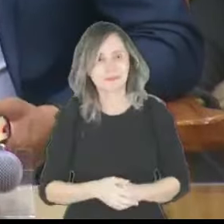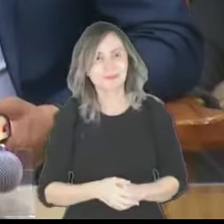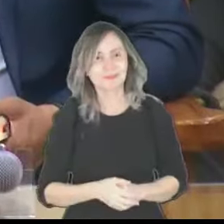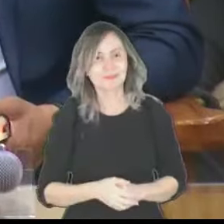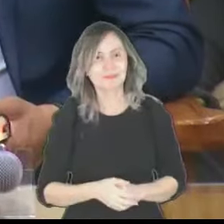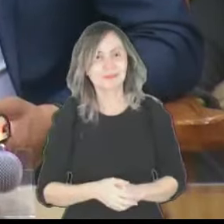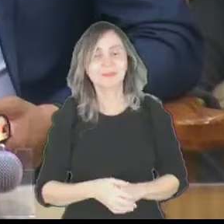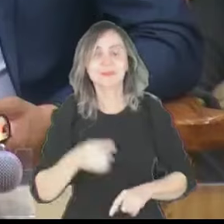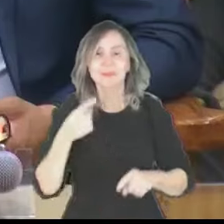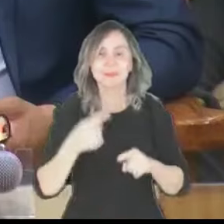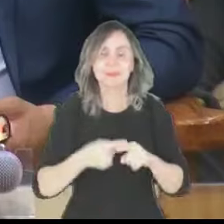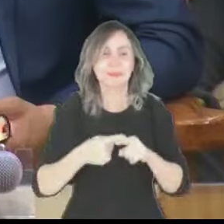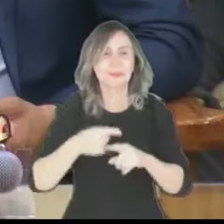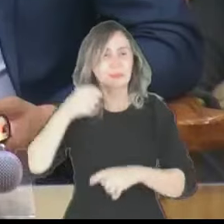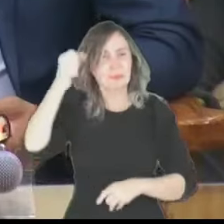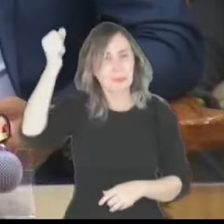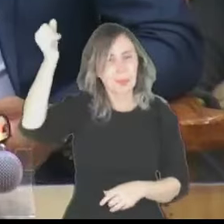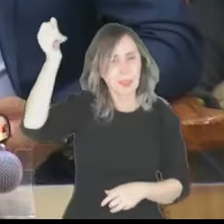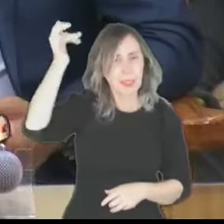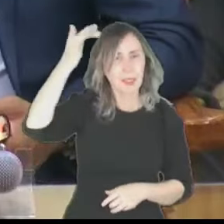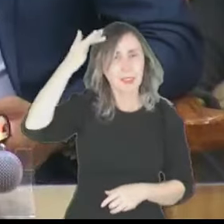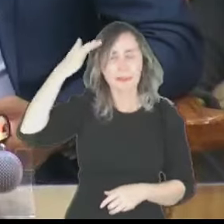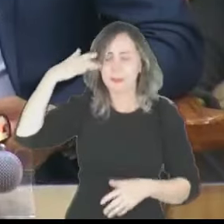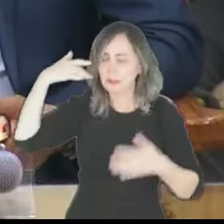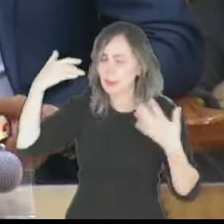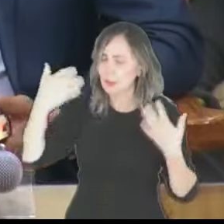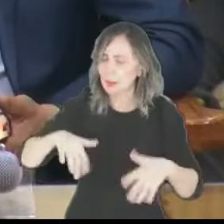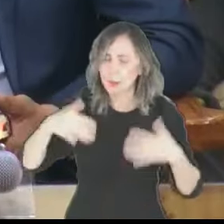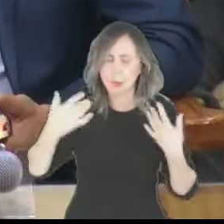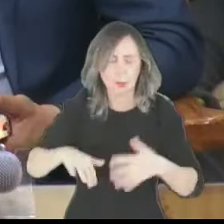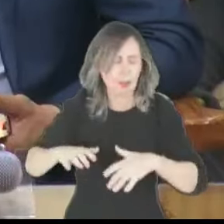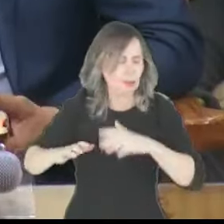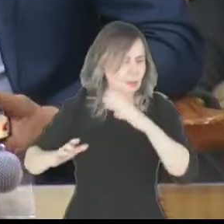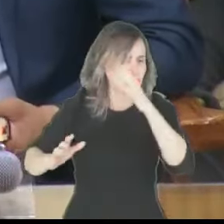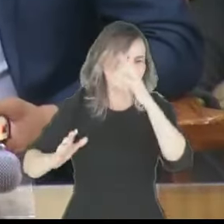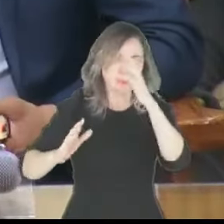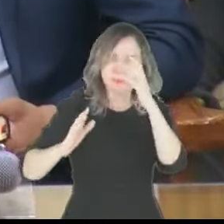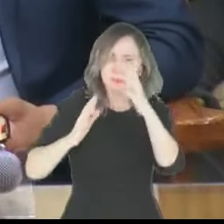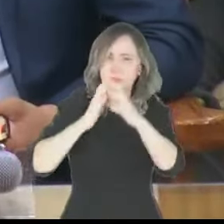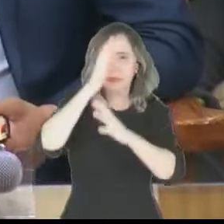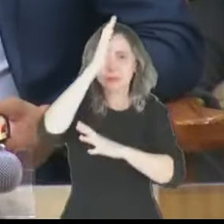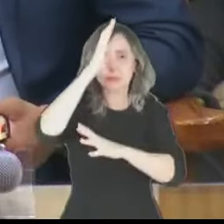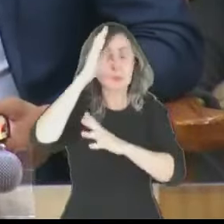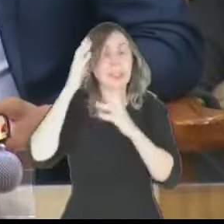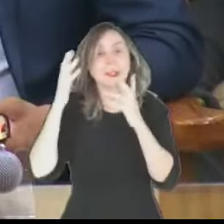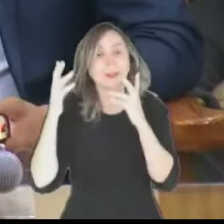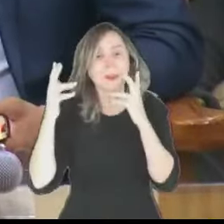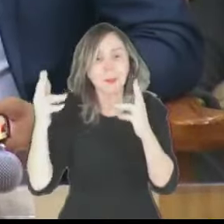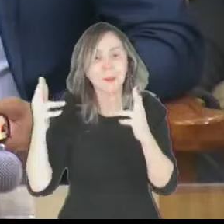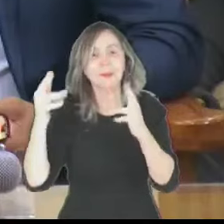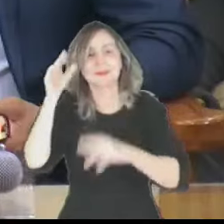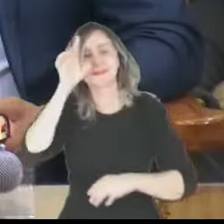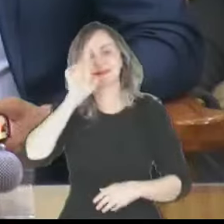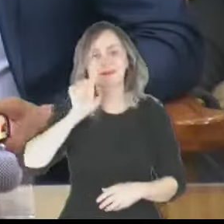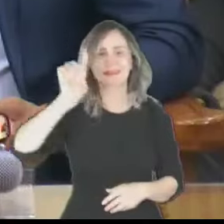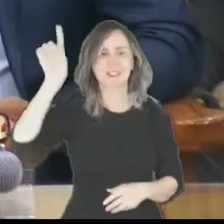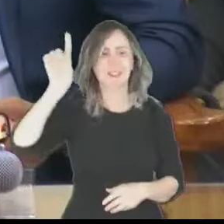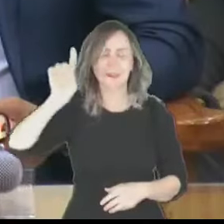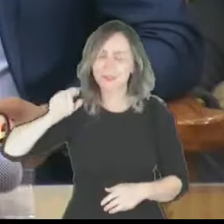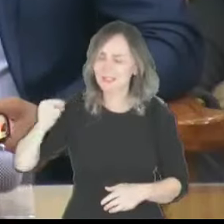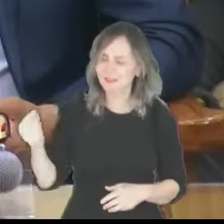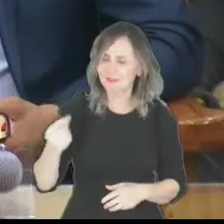porque a graça é tão infinita, quanto Deus o é. É tão eterna, quanto Deus o é. E é